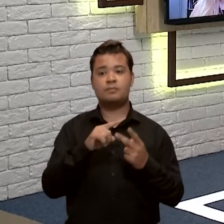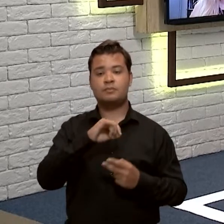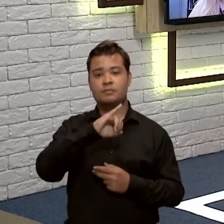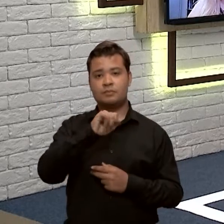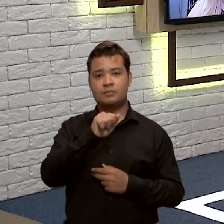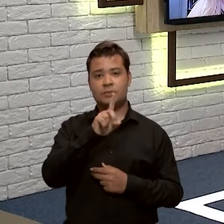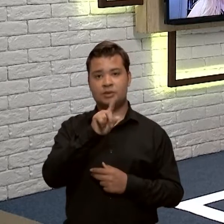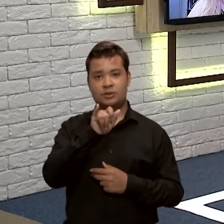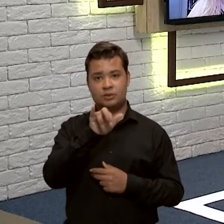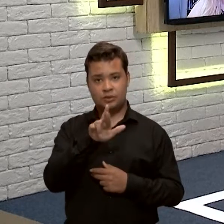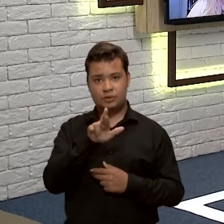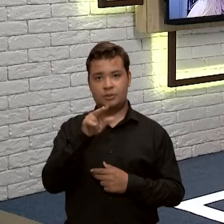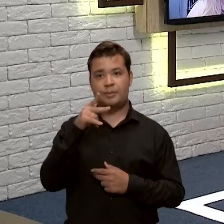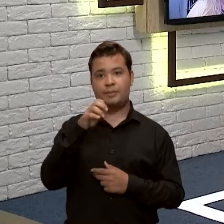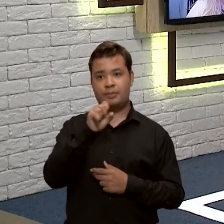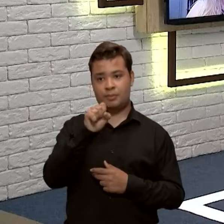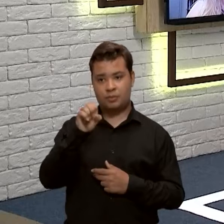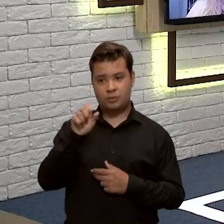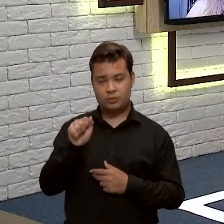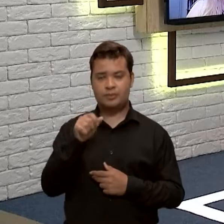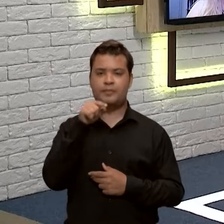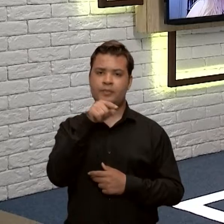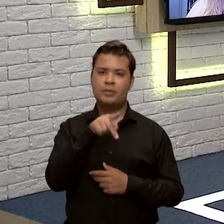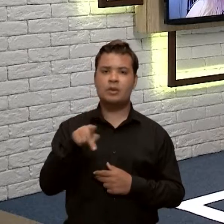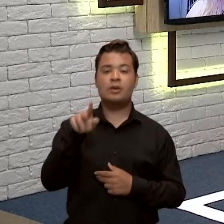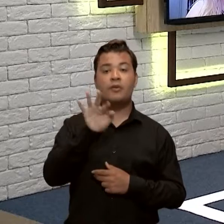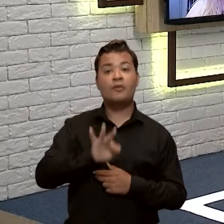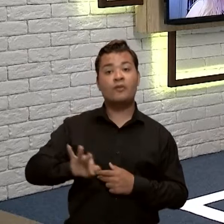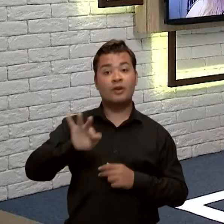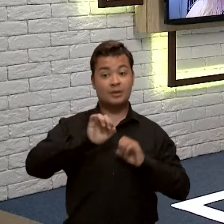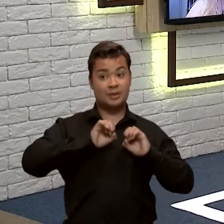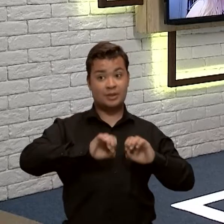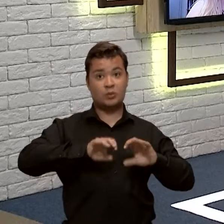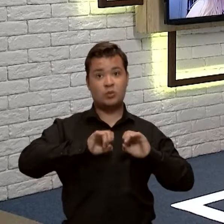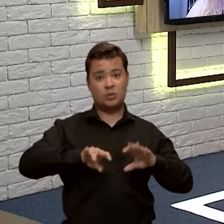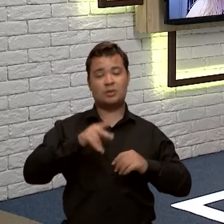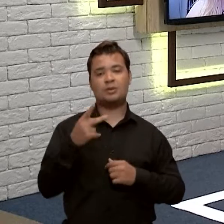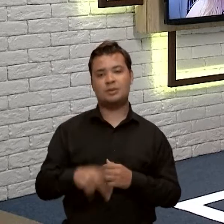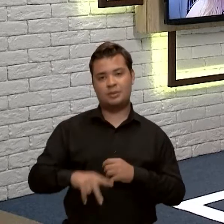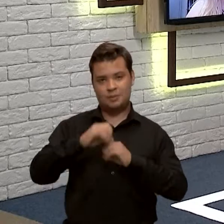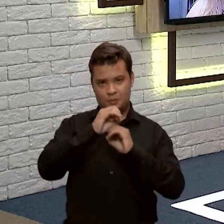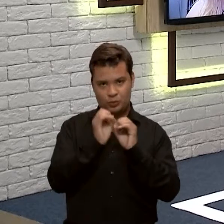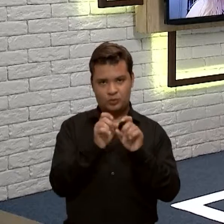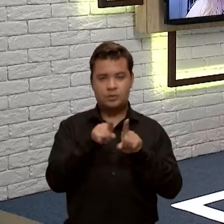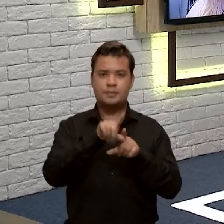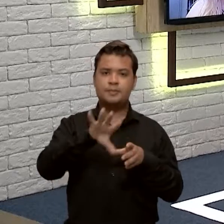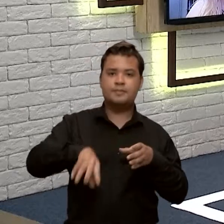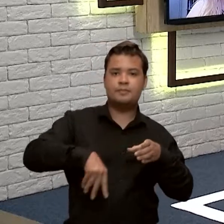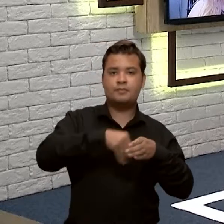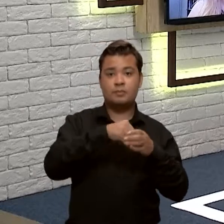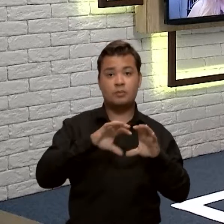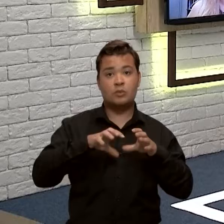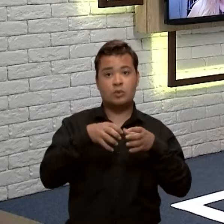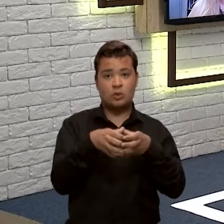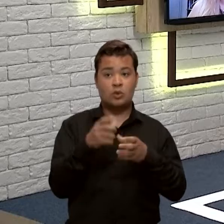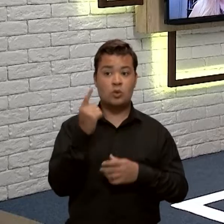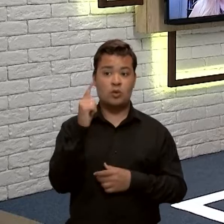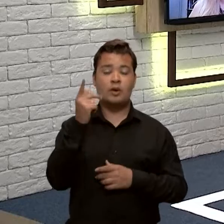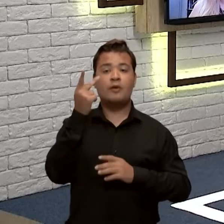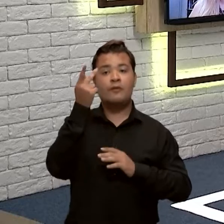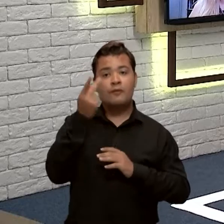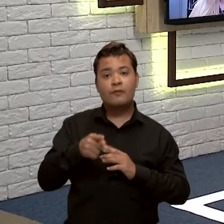Jadir Pessoa. Ele é professor na Faculdade de Educação da UFG e membro da Comissão Goiana de